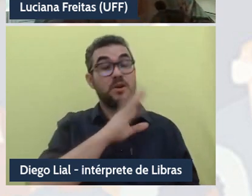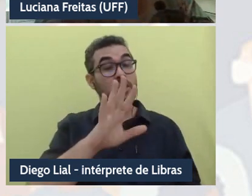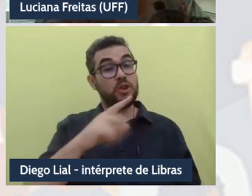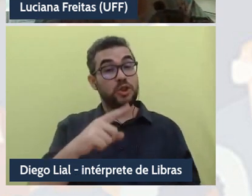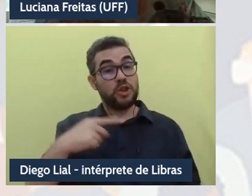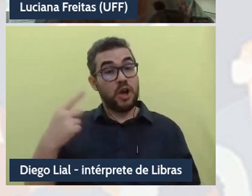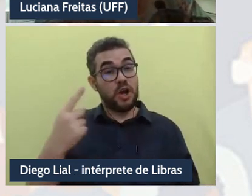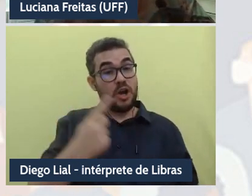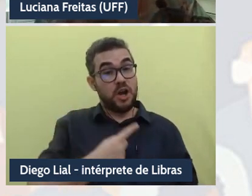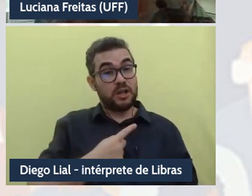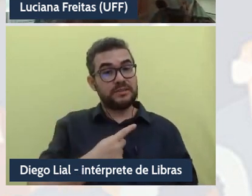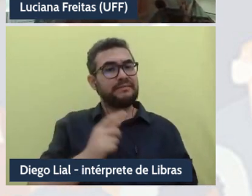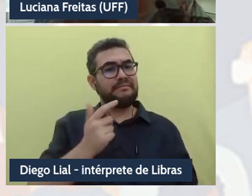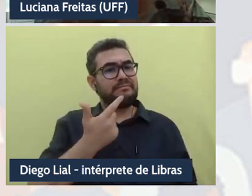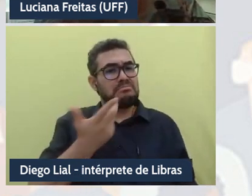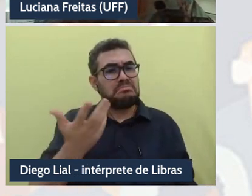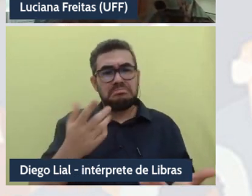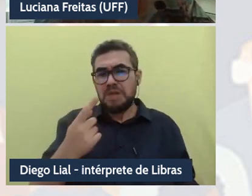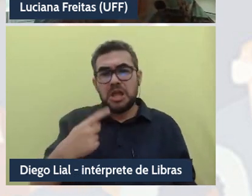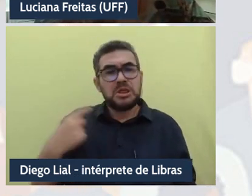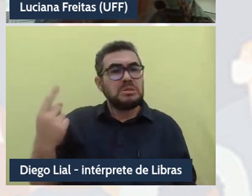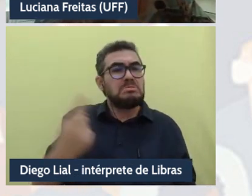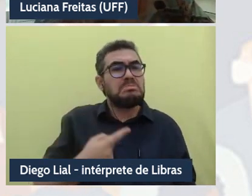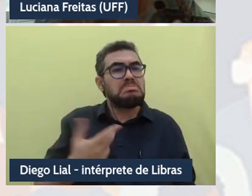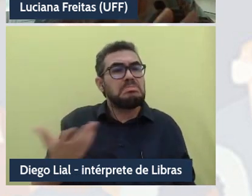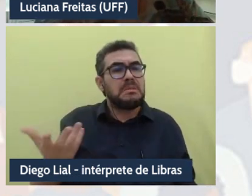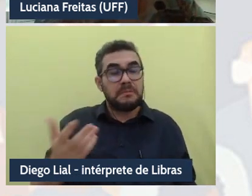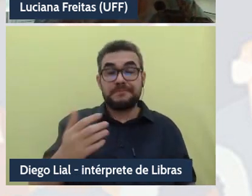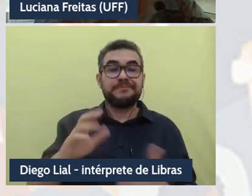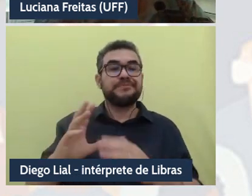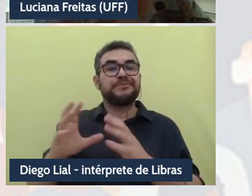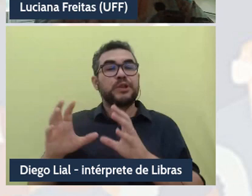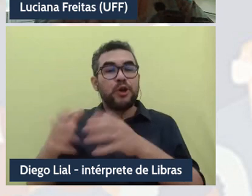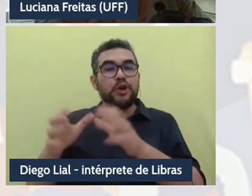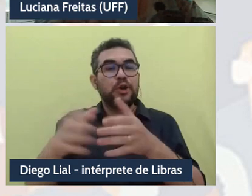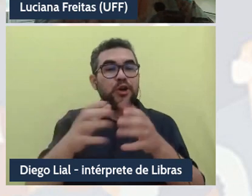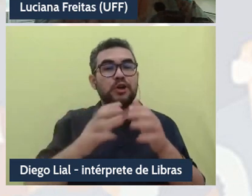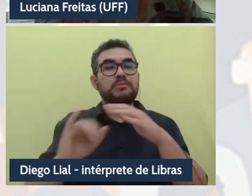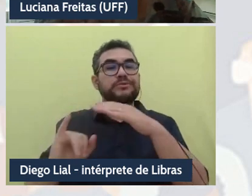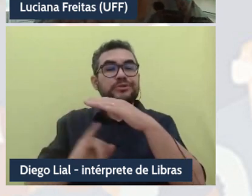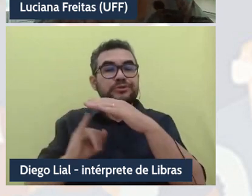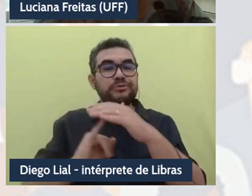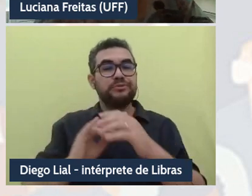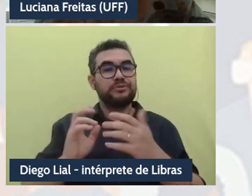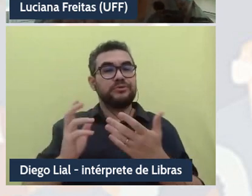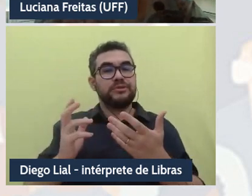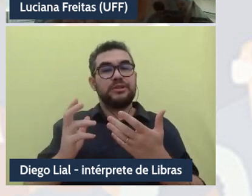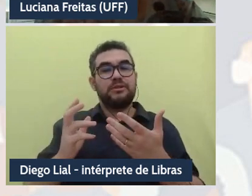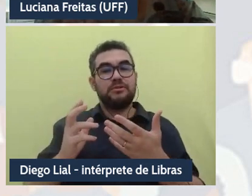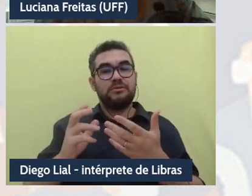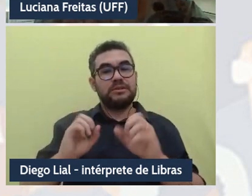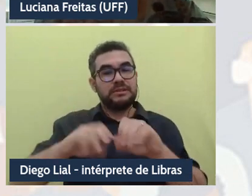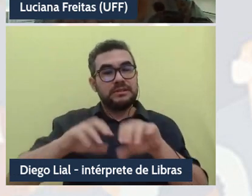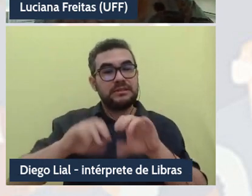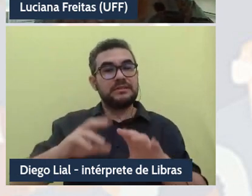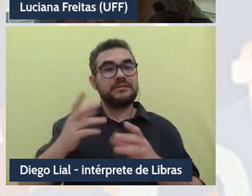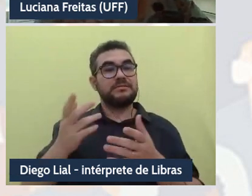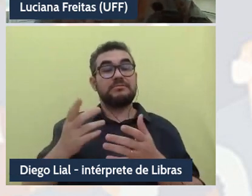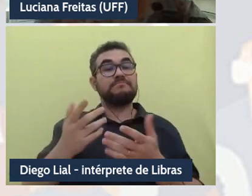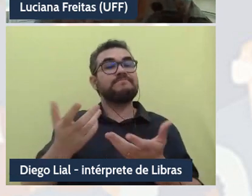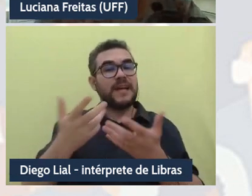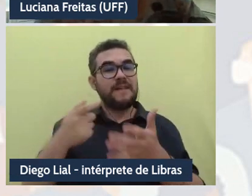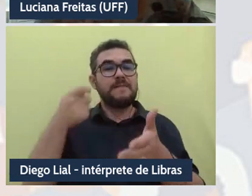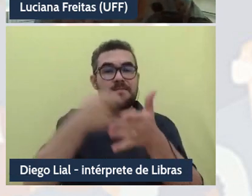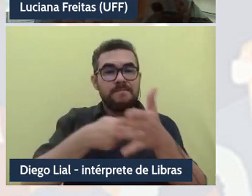as entidades de ensino e de educação, estão pleiteando a revogação da reforma do ensino médio, assim